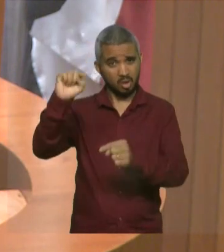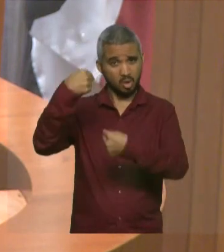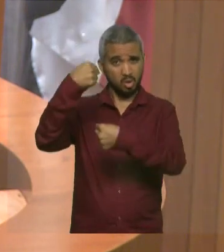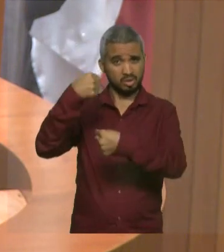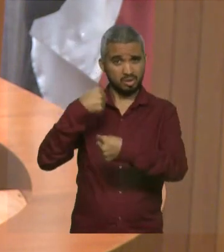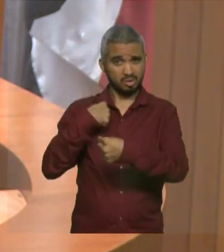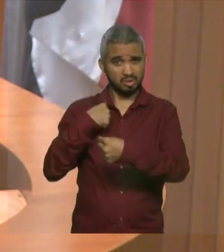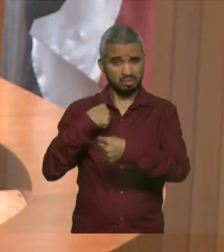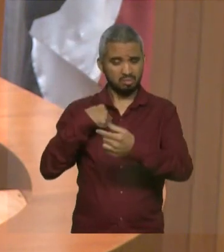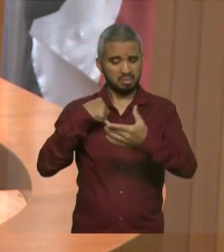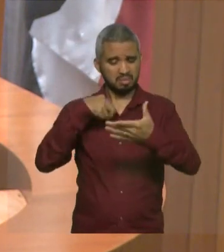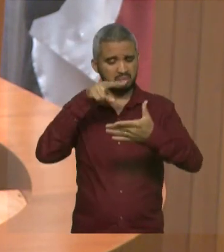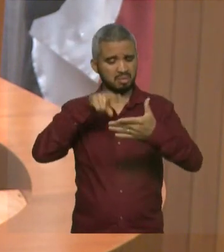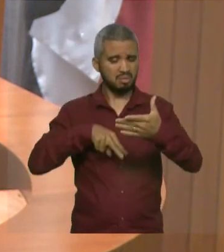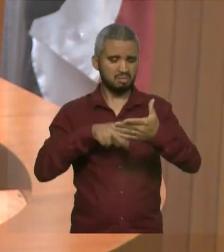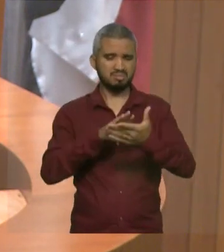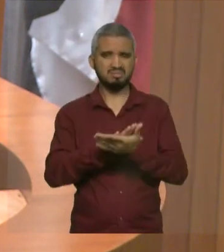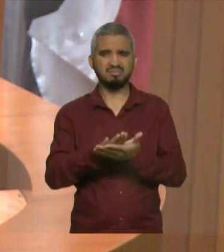é